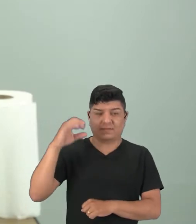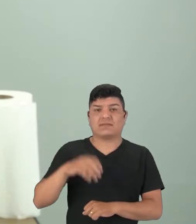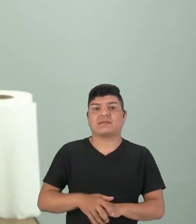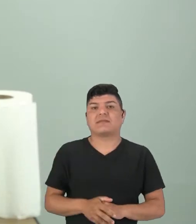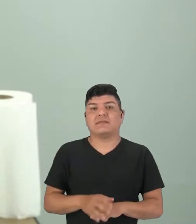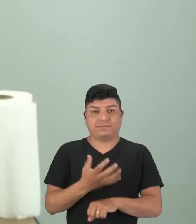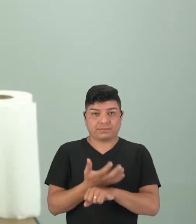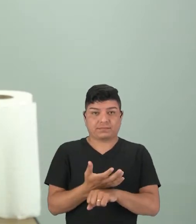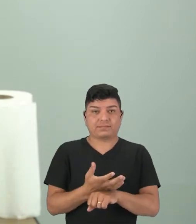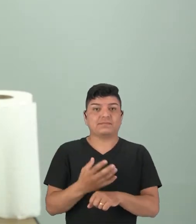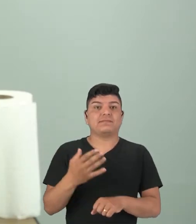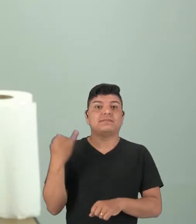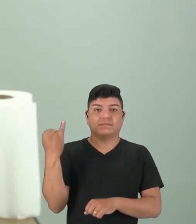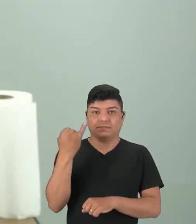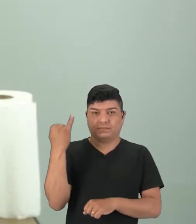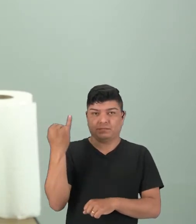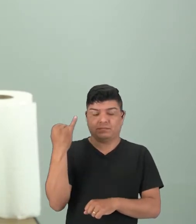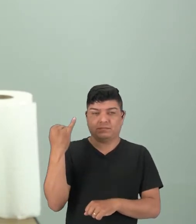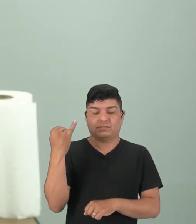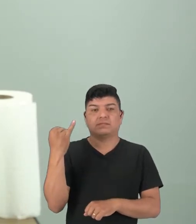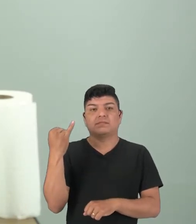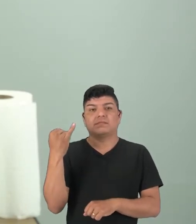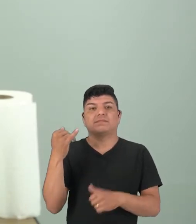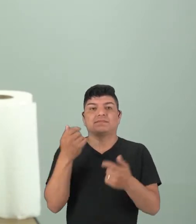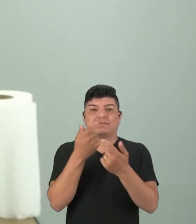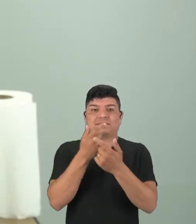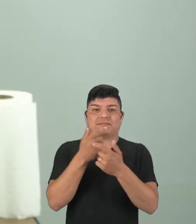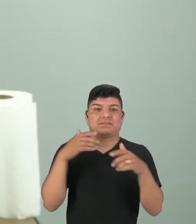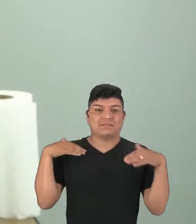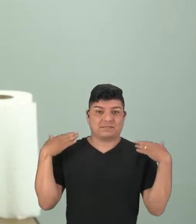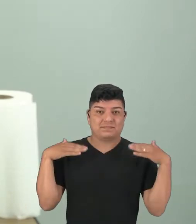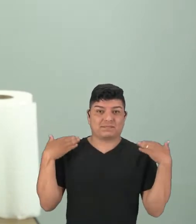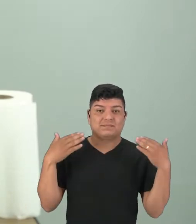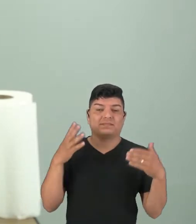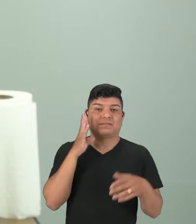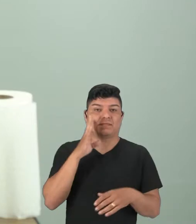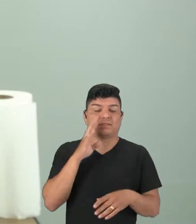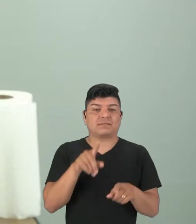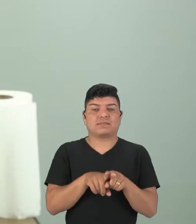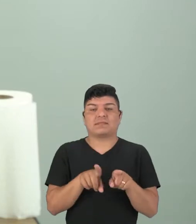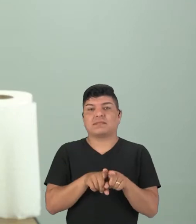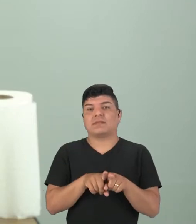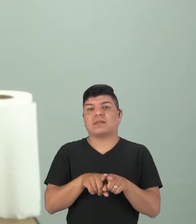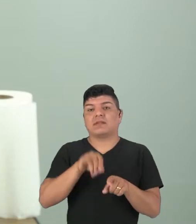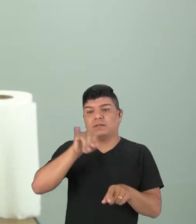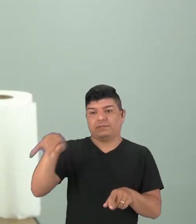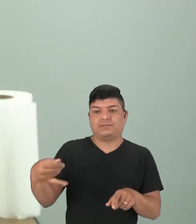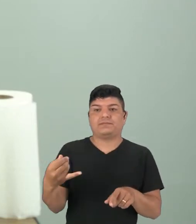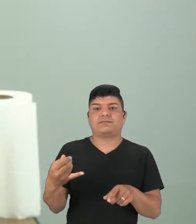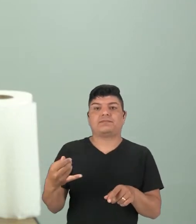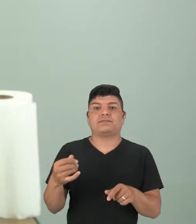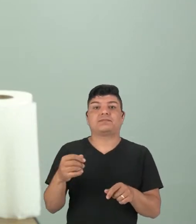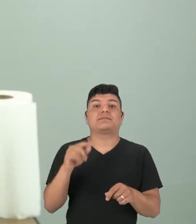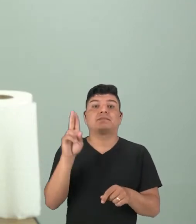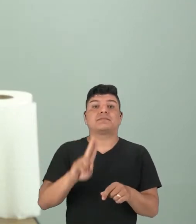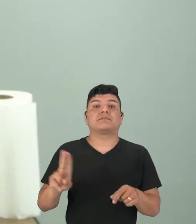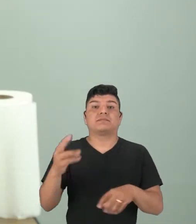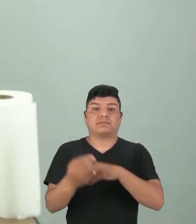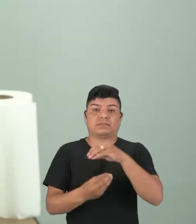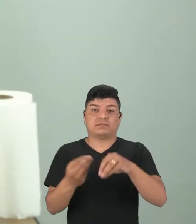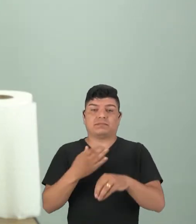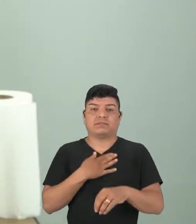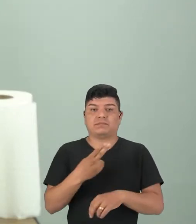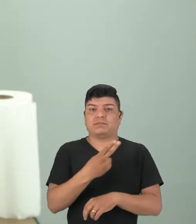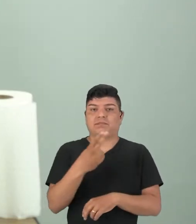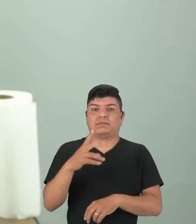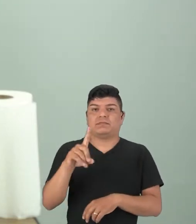uma matéria muito interessante, uma disciplina muito divertida. E hoje a gente vai ter a oportunidade de trabalhar misturas. Sou a professora